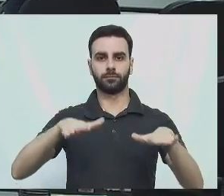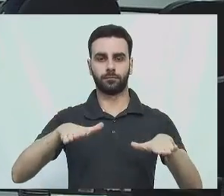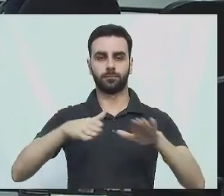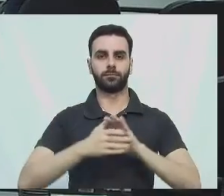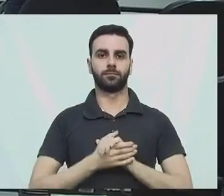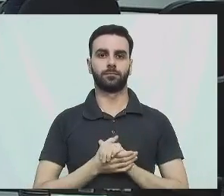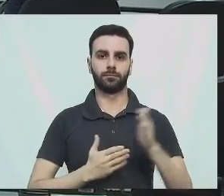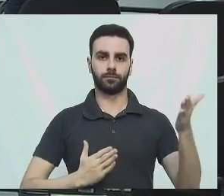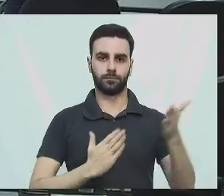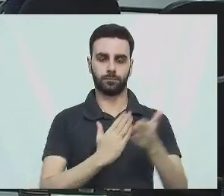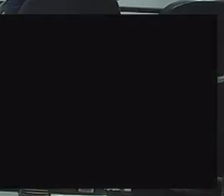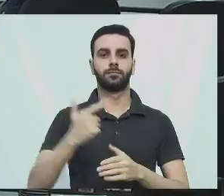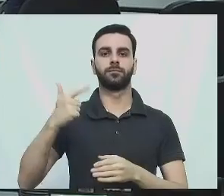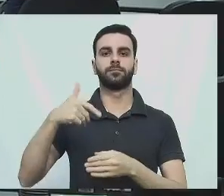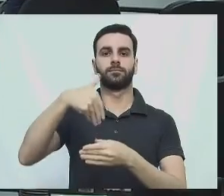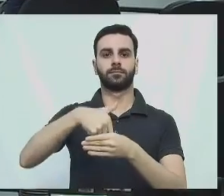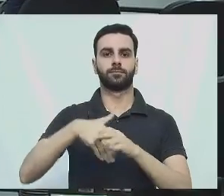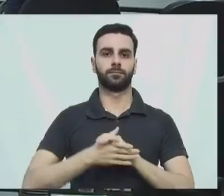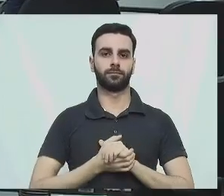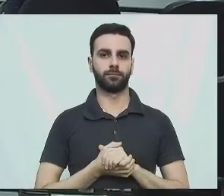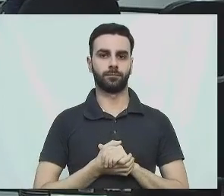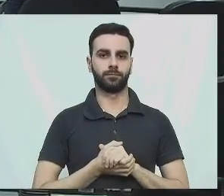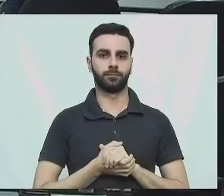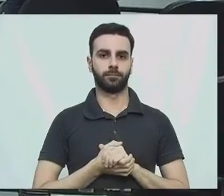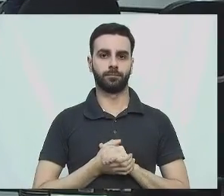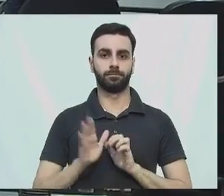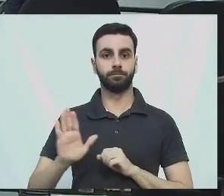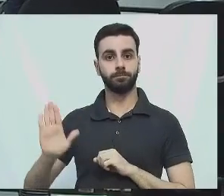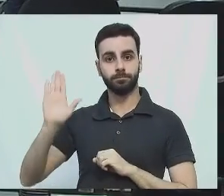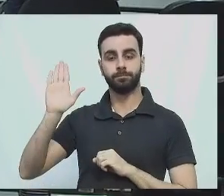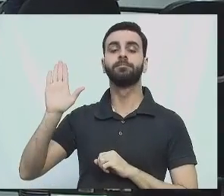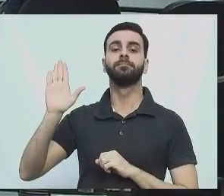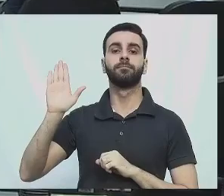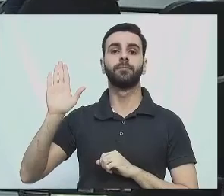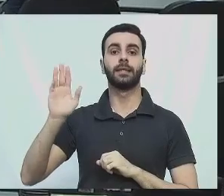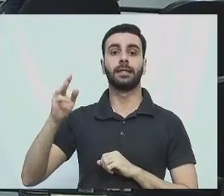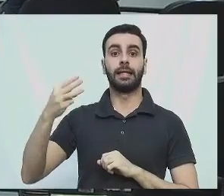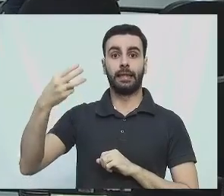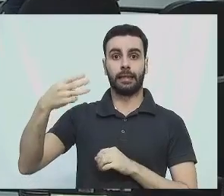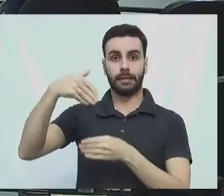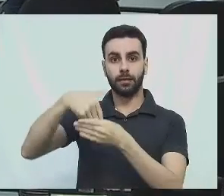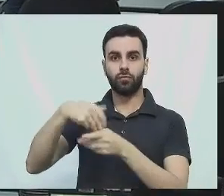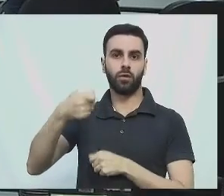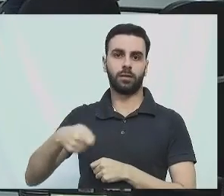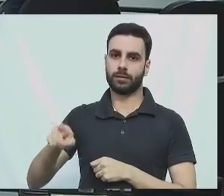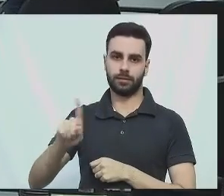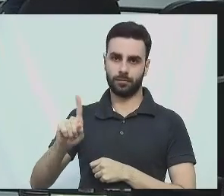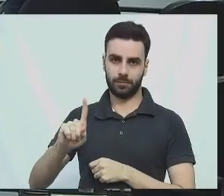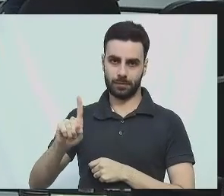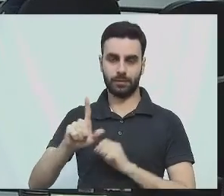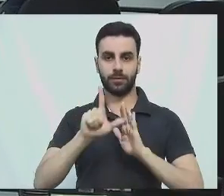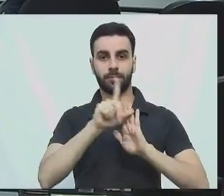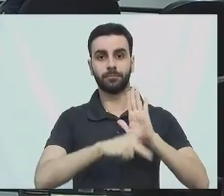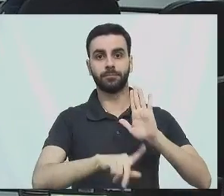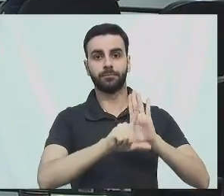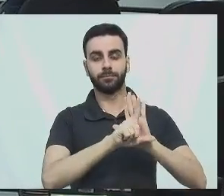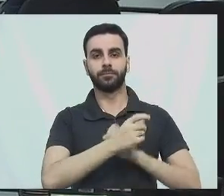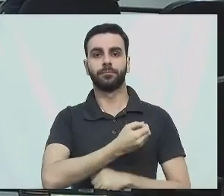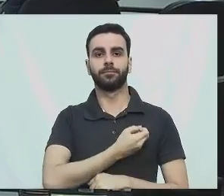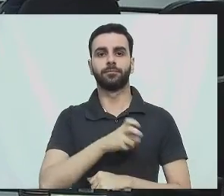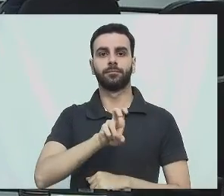permaneçam como estão. Projeto aprovado em segunda votação. Senhor presidente, eu peço a dispensa da terceira votação do projeto de